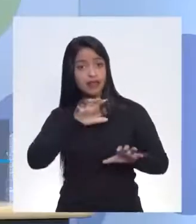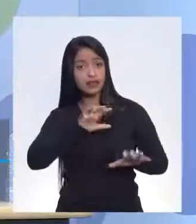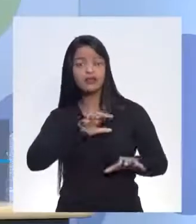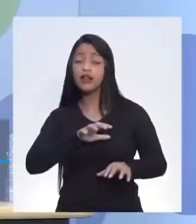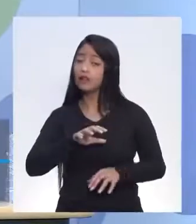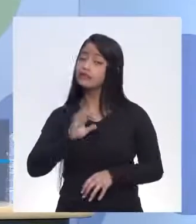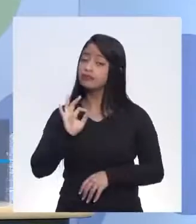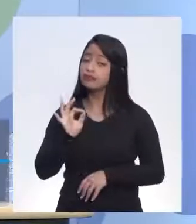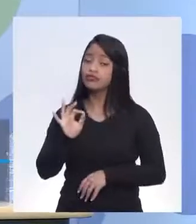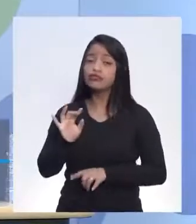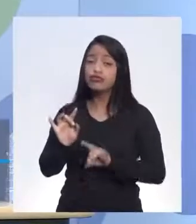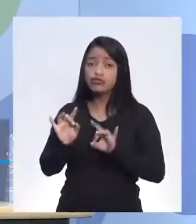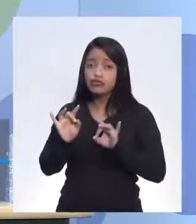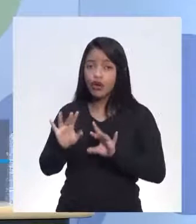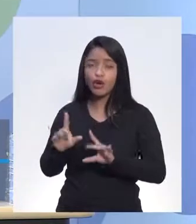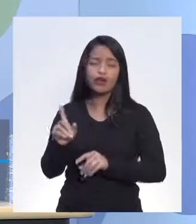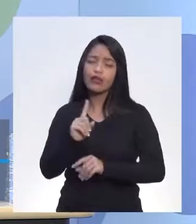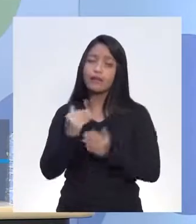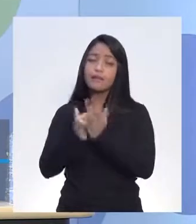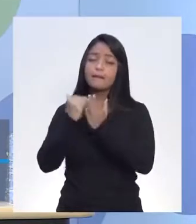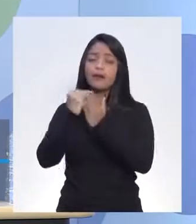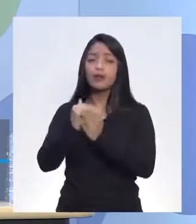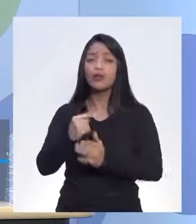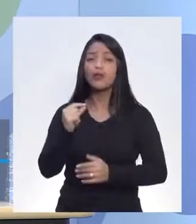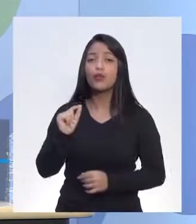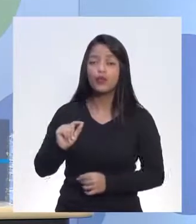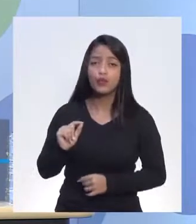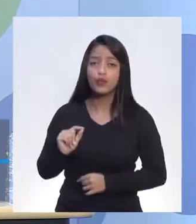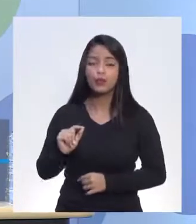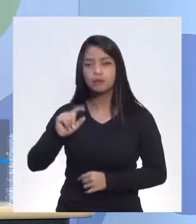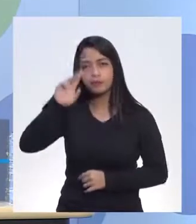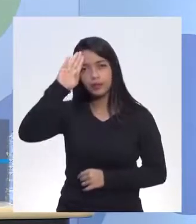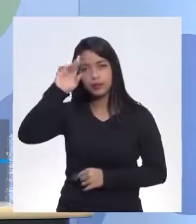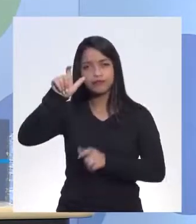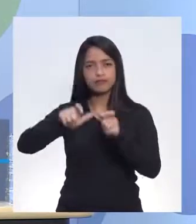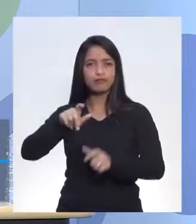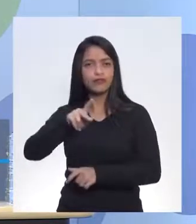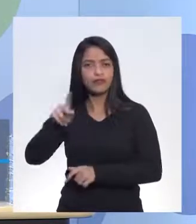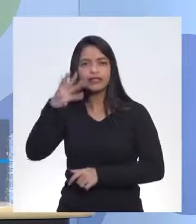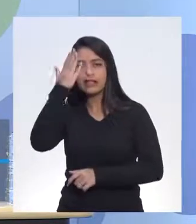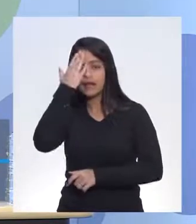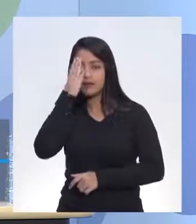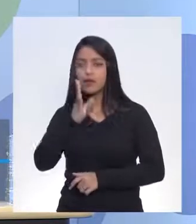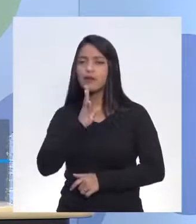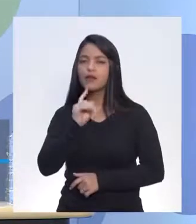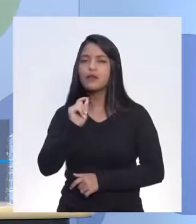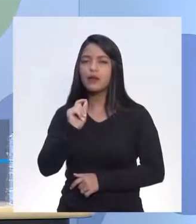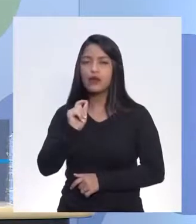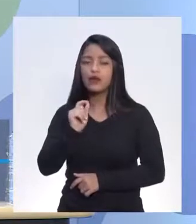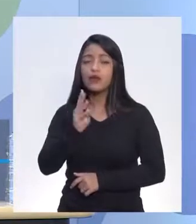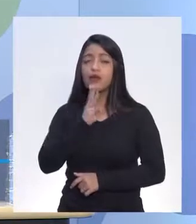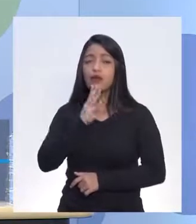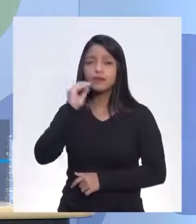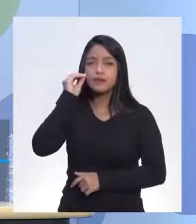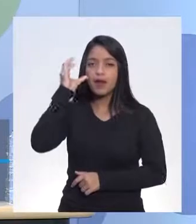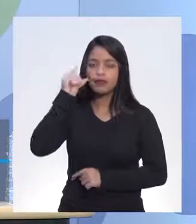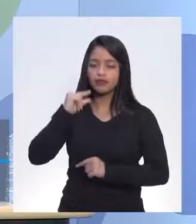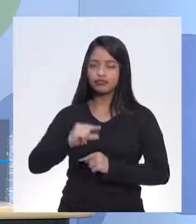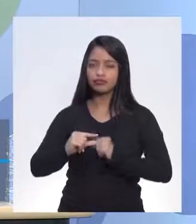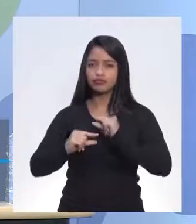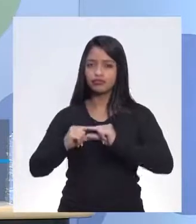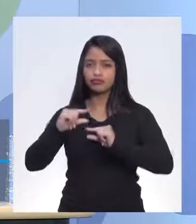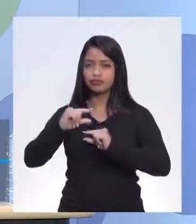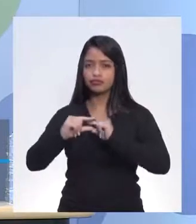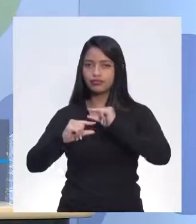não só isso, né, Osmar? É aquela ideia também, principalmente os professores vão saber do que eu estou dizendo, é a construção do conhecimento, né? Então, nós